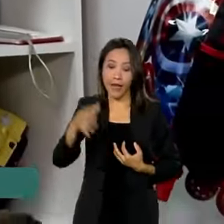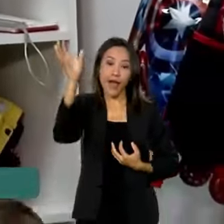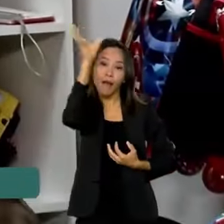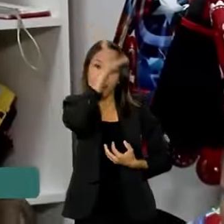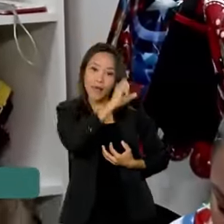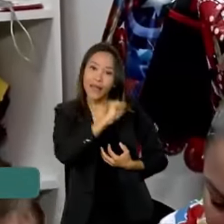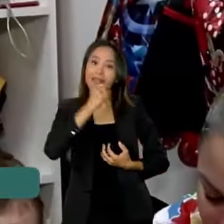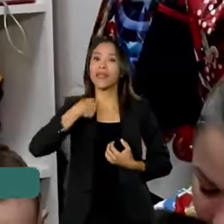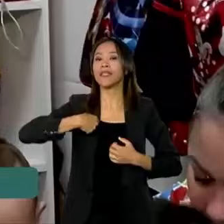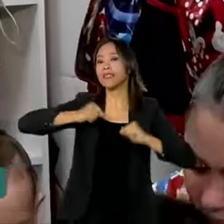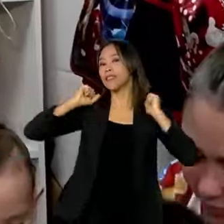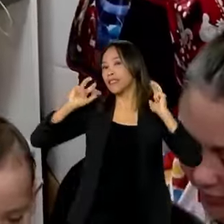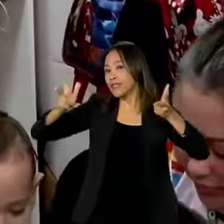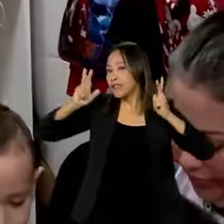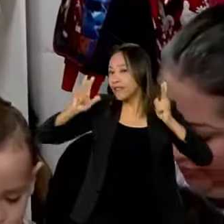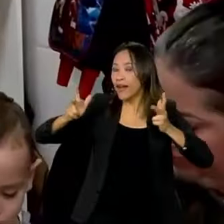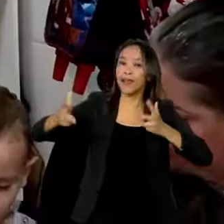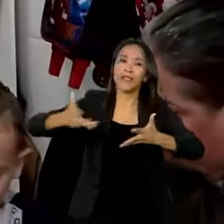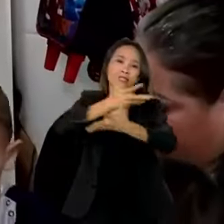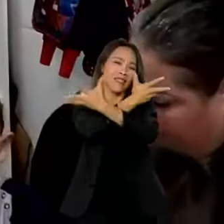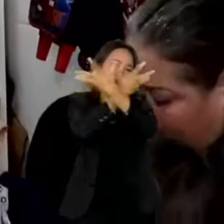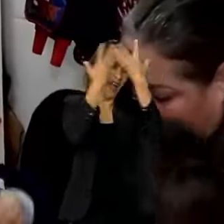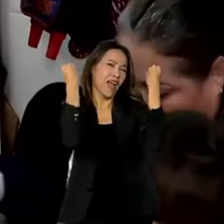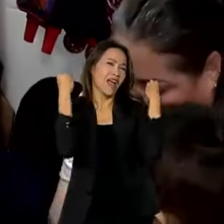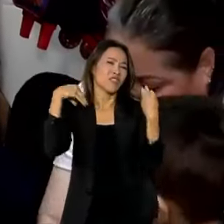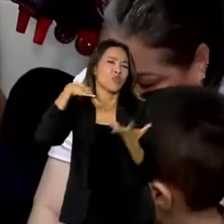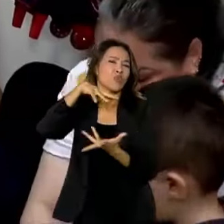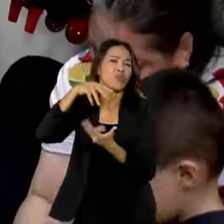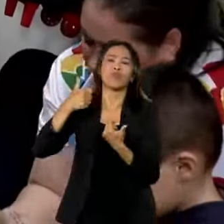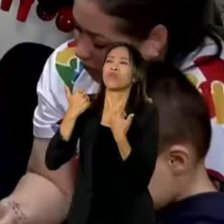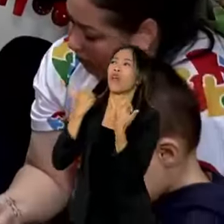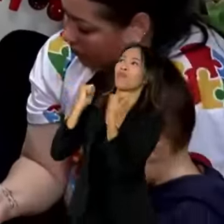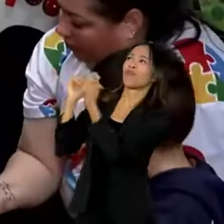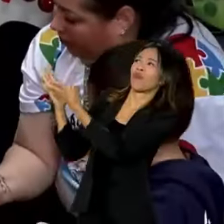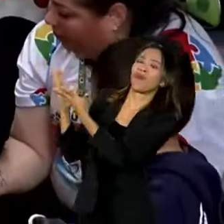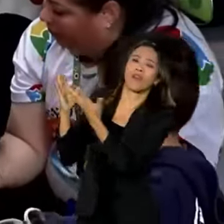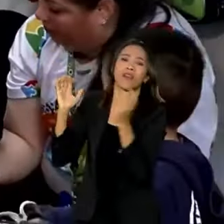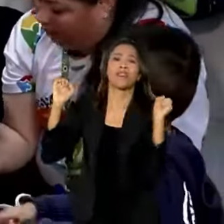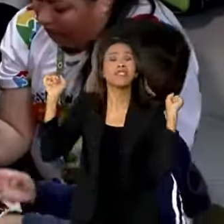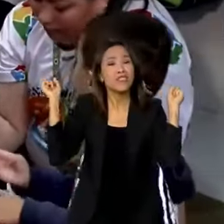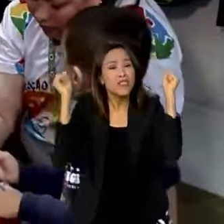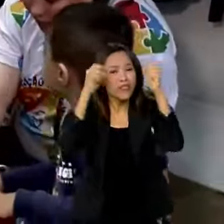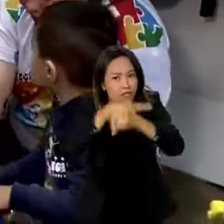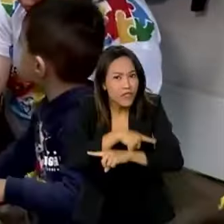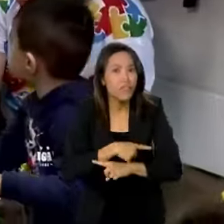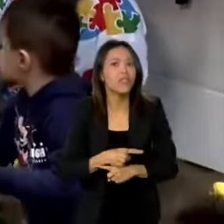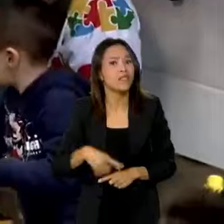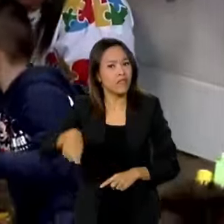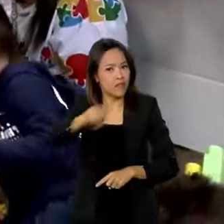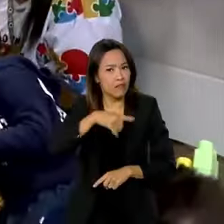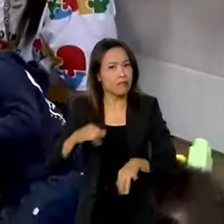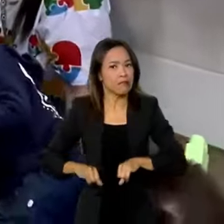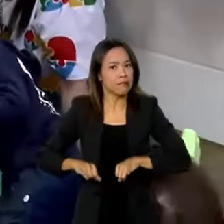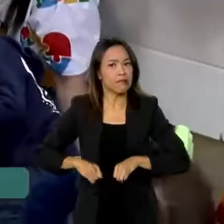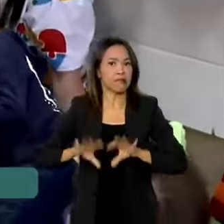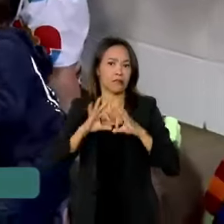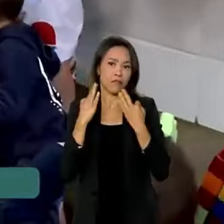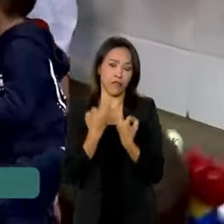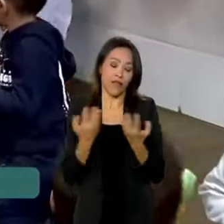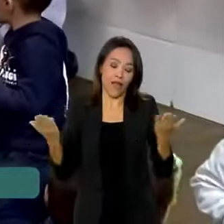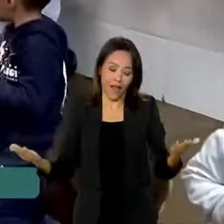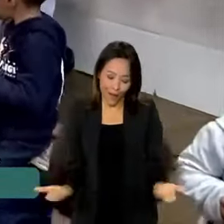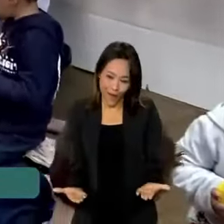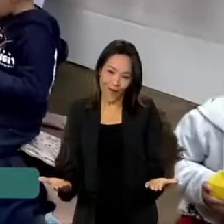se di esem o mundo lá fora e depois de dias tão difíceis vividos por essas famílias Nada